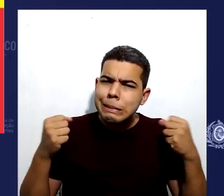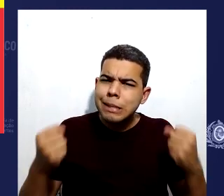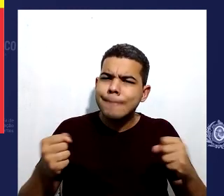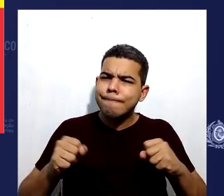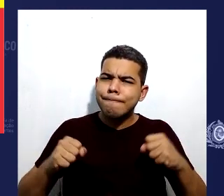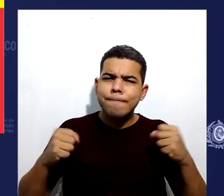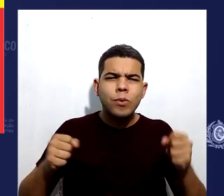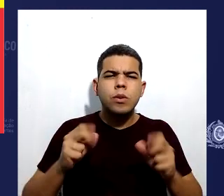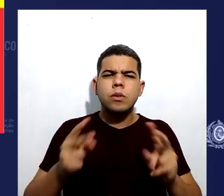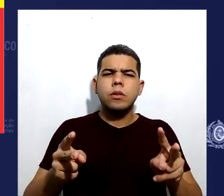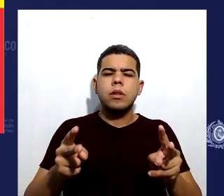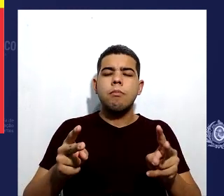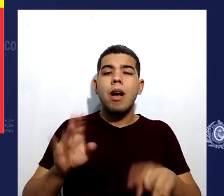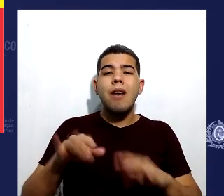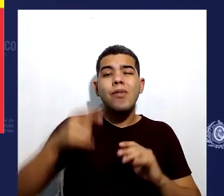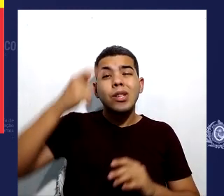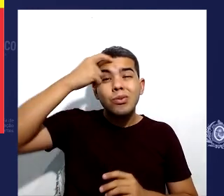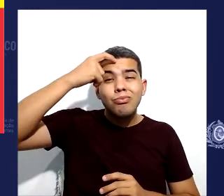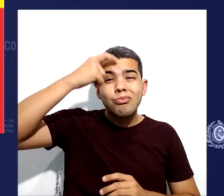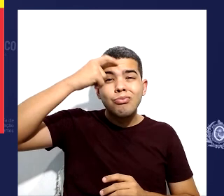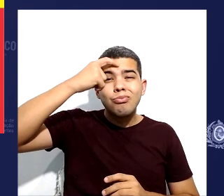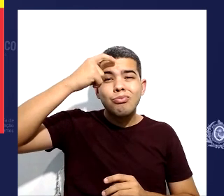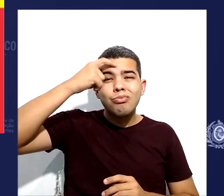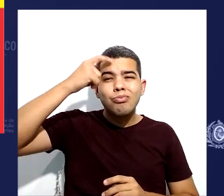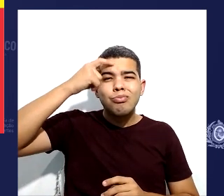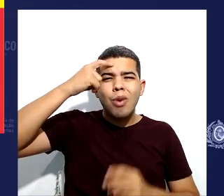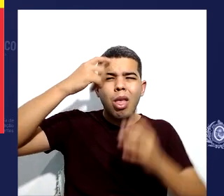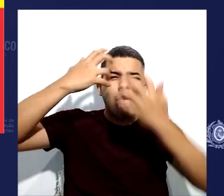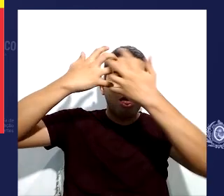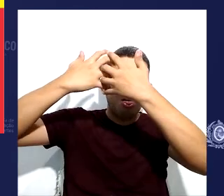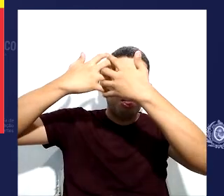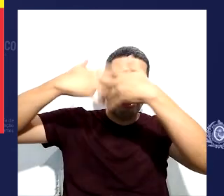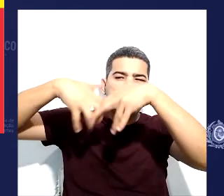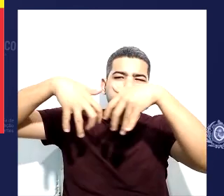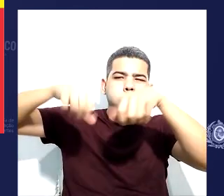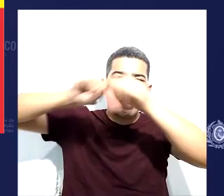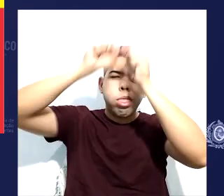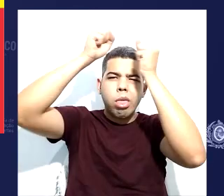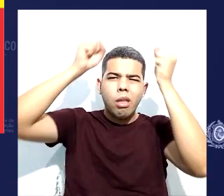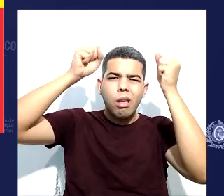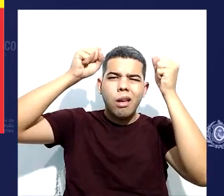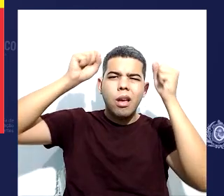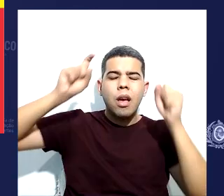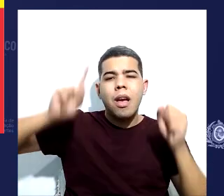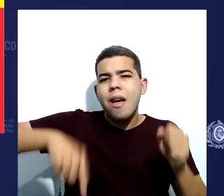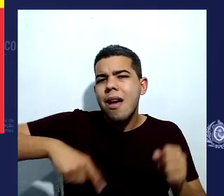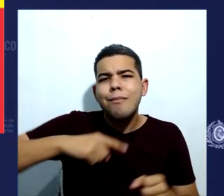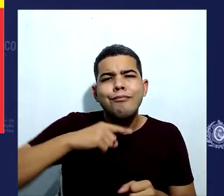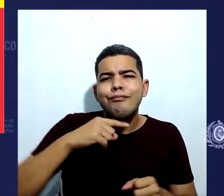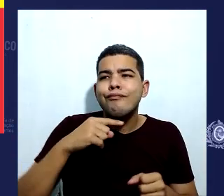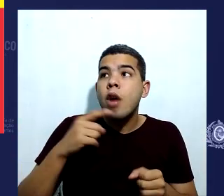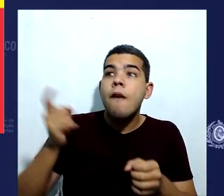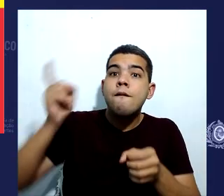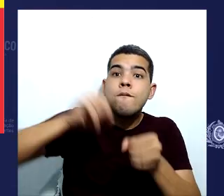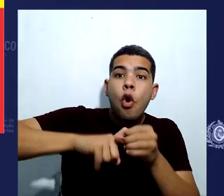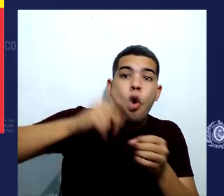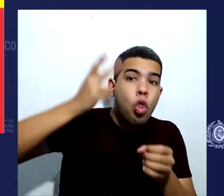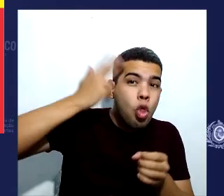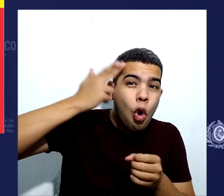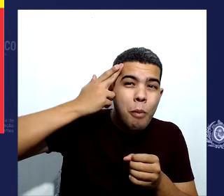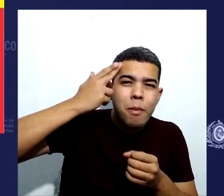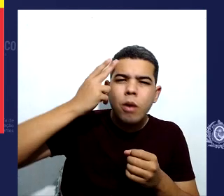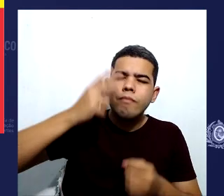são causadas pelas drogas, elas são em grande parte irreversíveis. Então, o cérebro ele